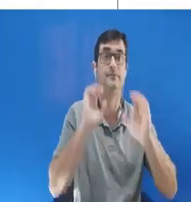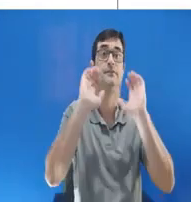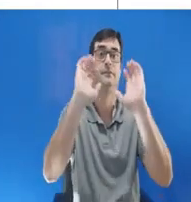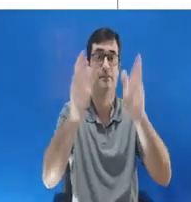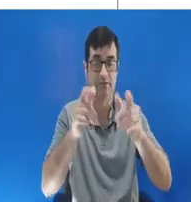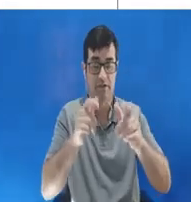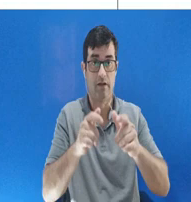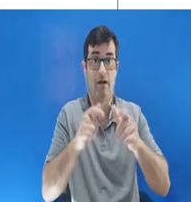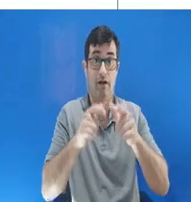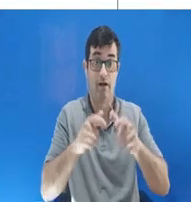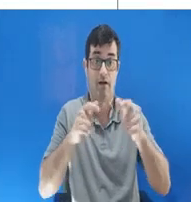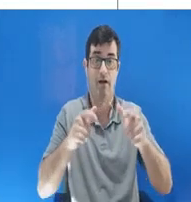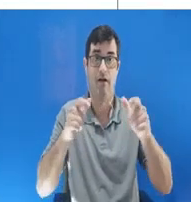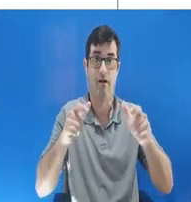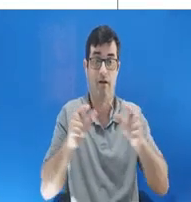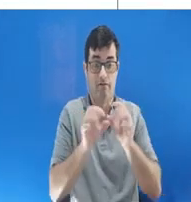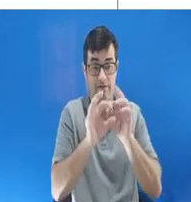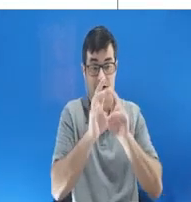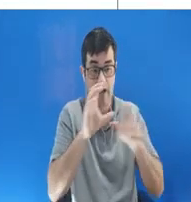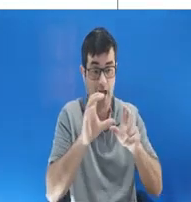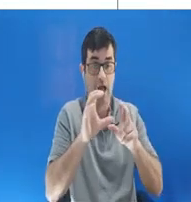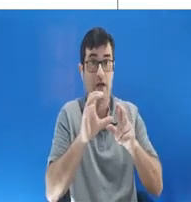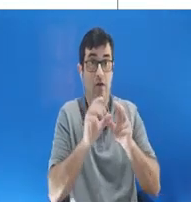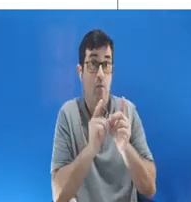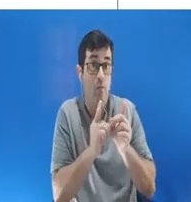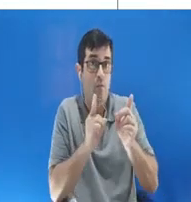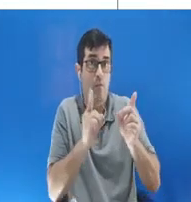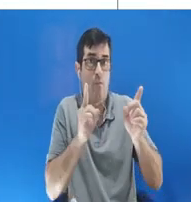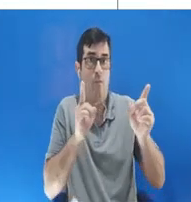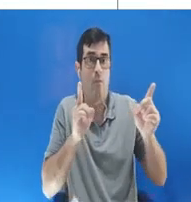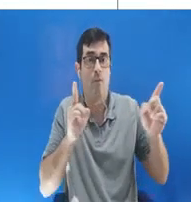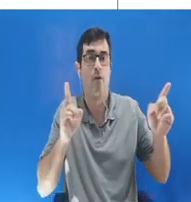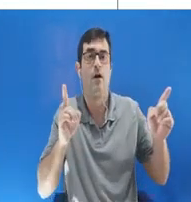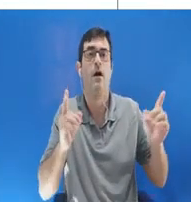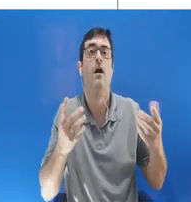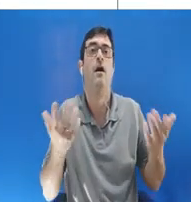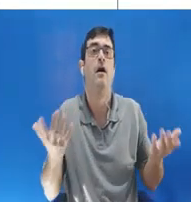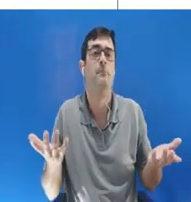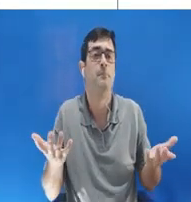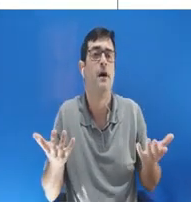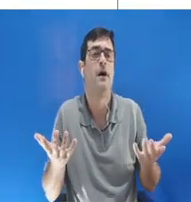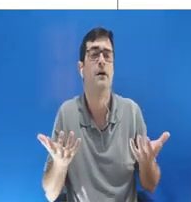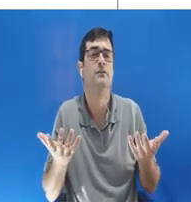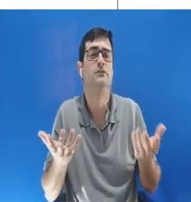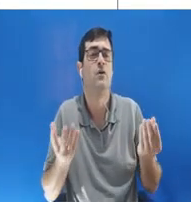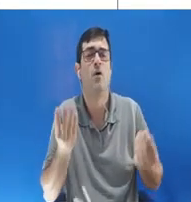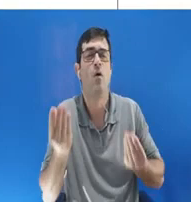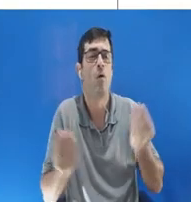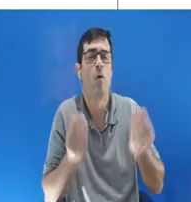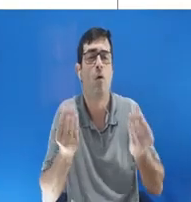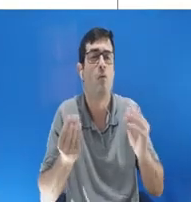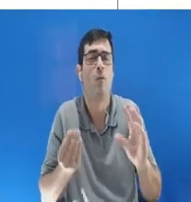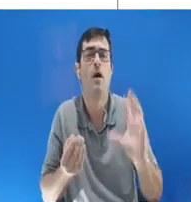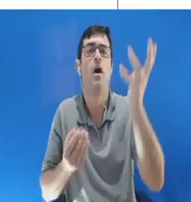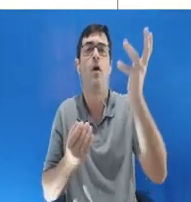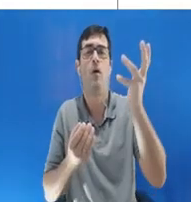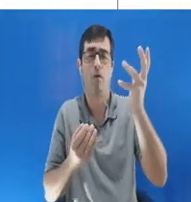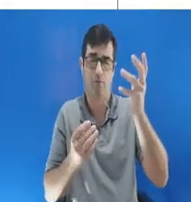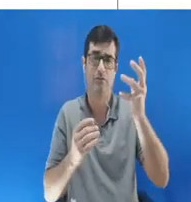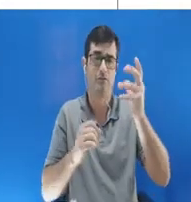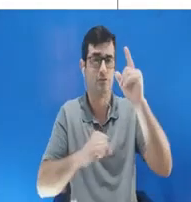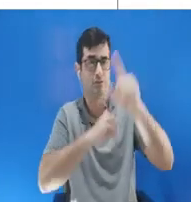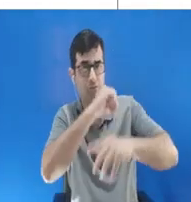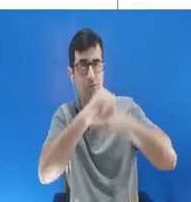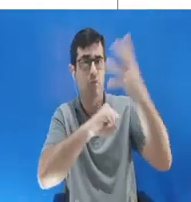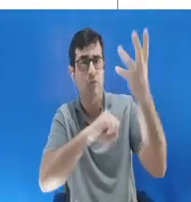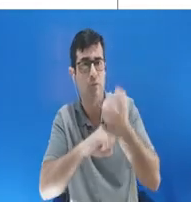o crescimento do raio atômico e o que isso vai influenciar na carga nuclear e